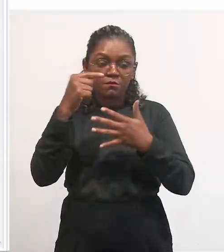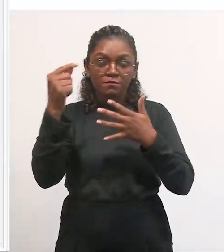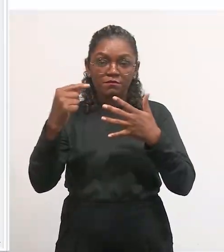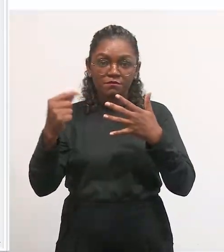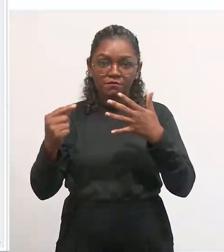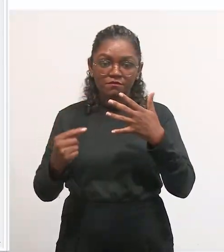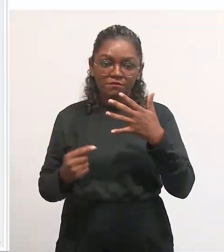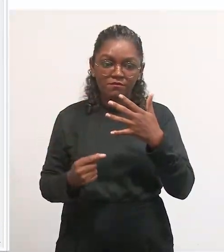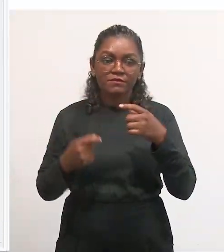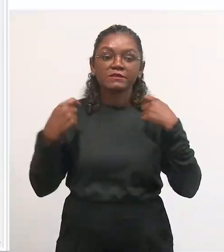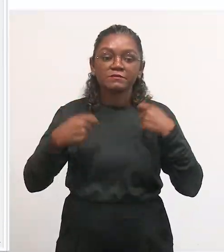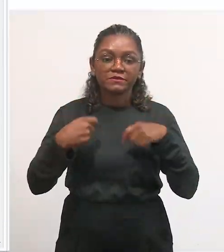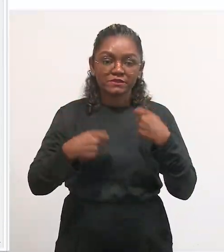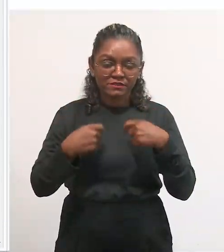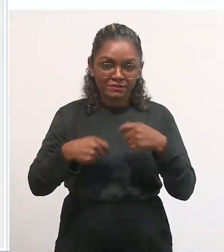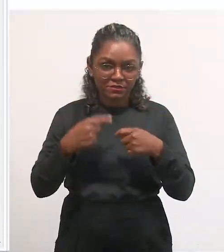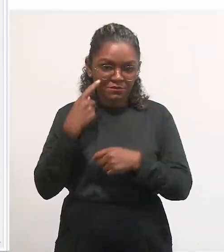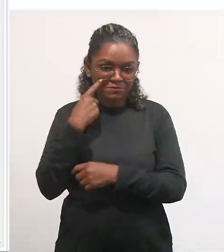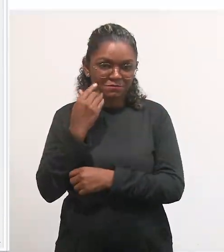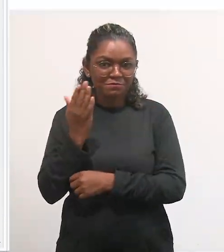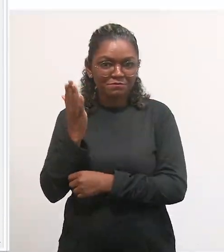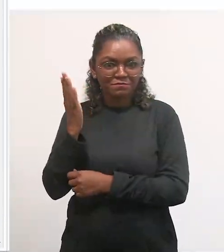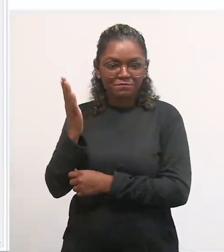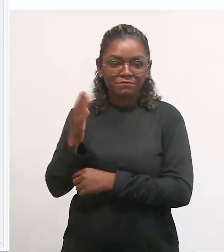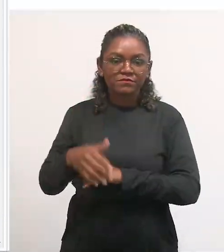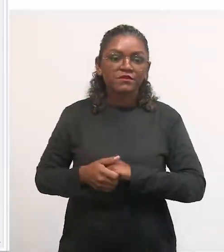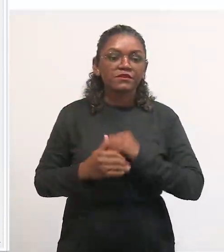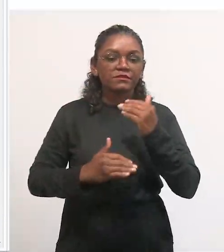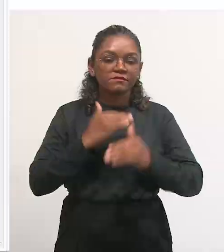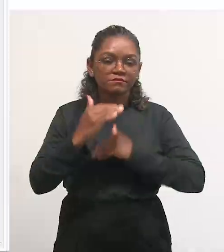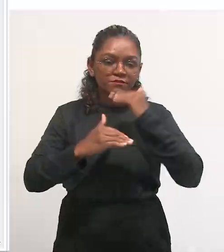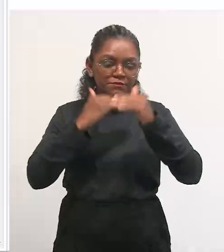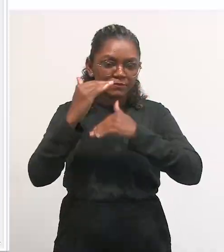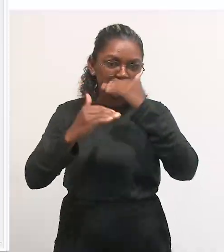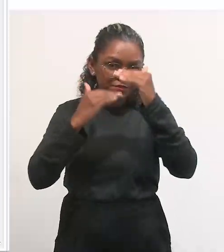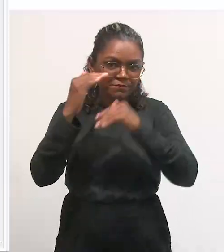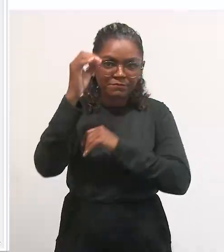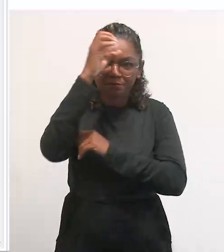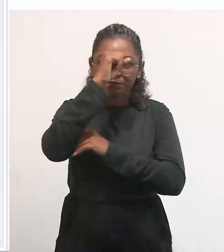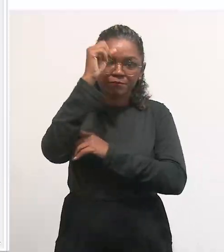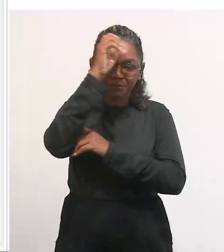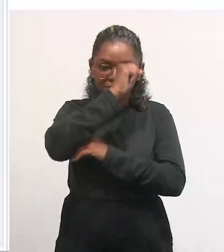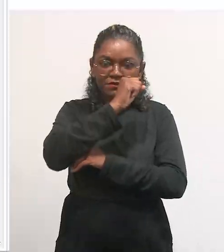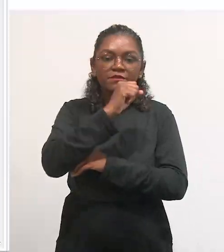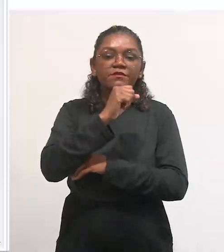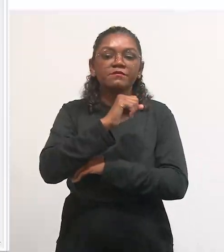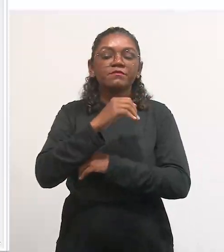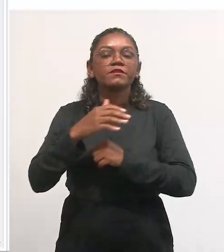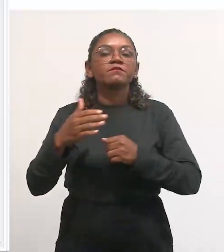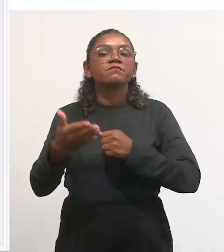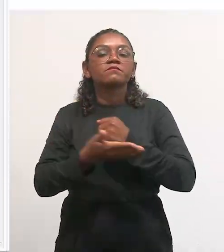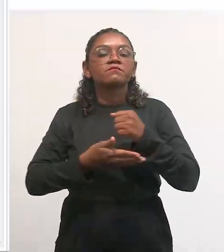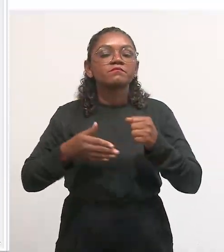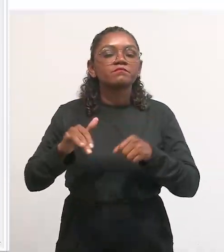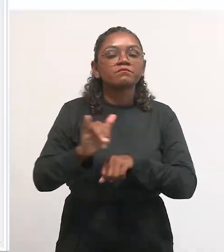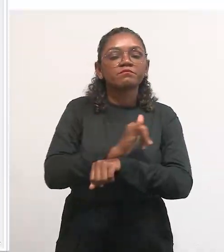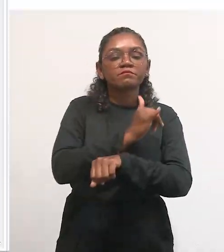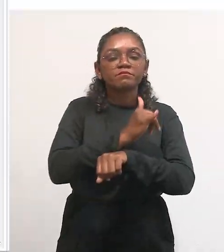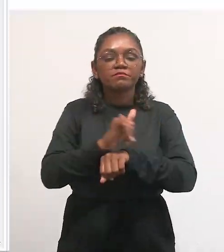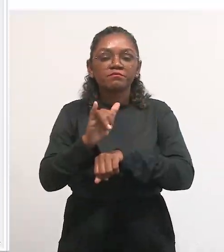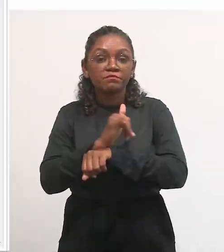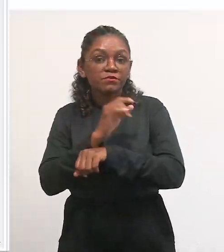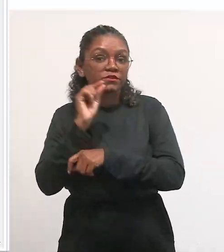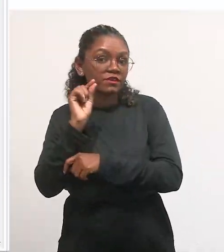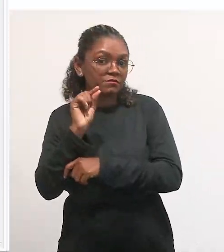O desenvolvimento da capacidade de aprender, tendo como meios básicos o pleno domínio da leitura, da escrita e